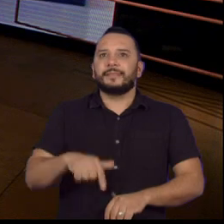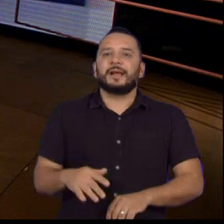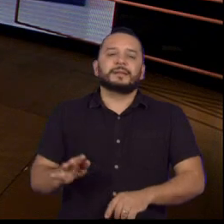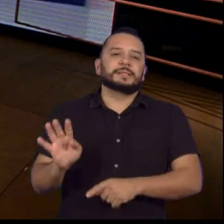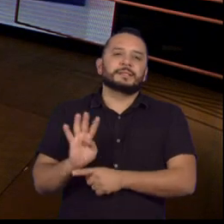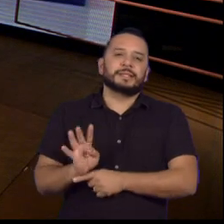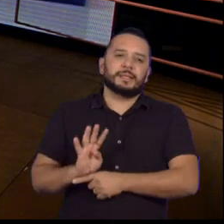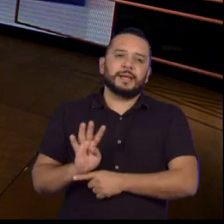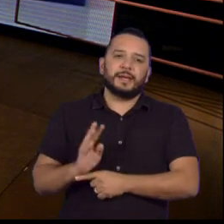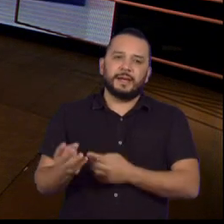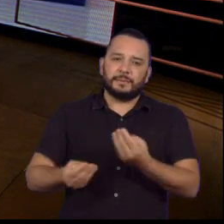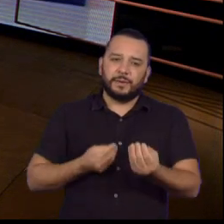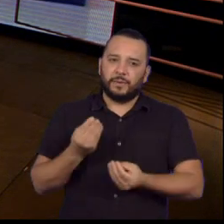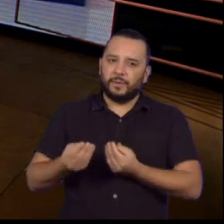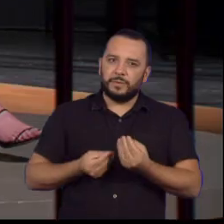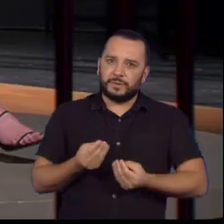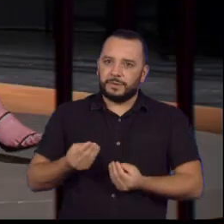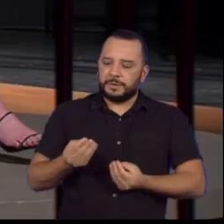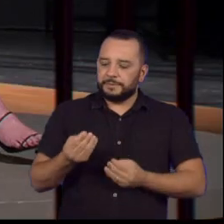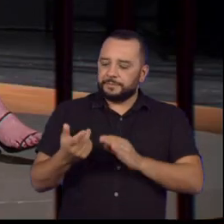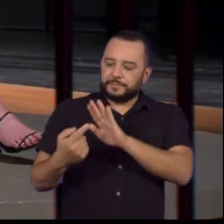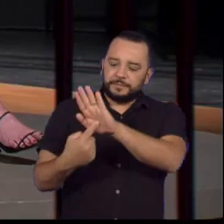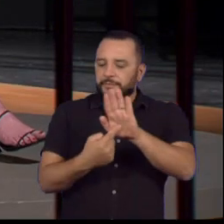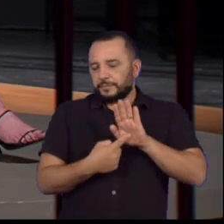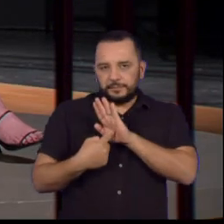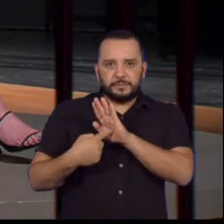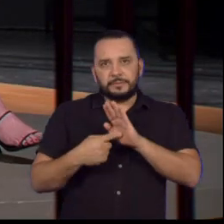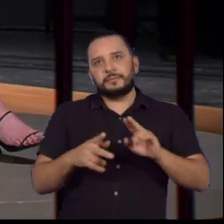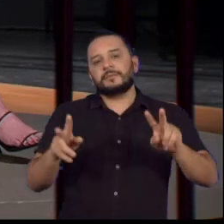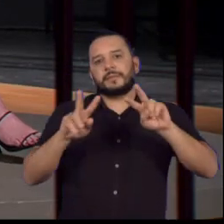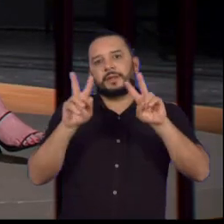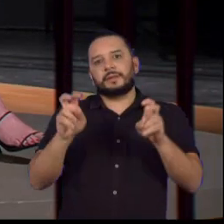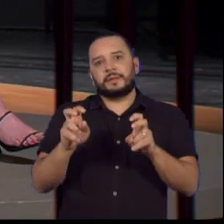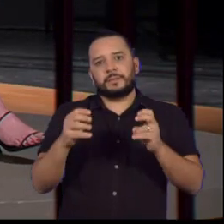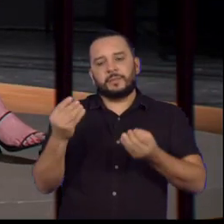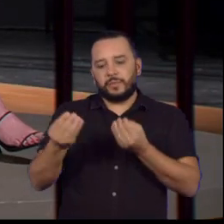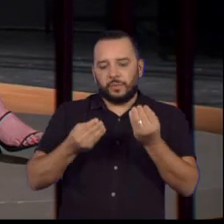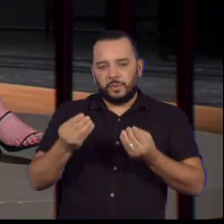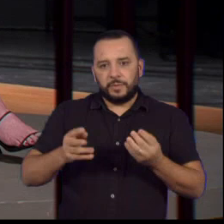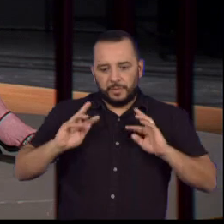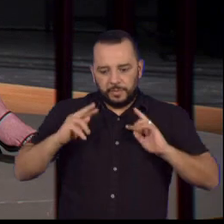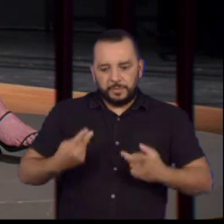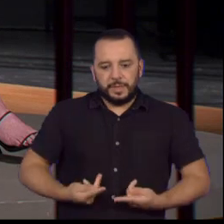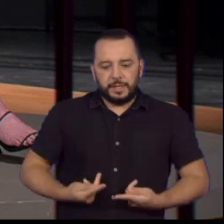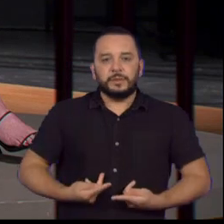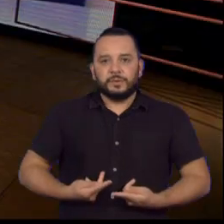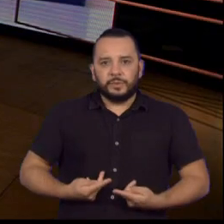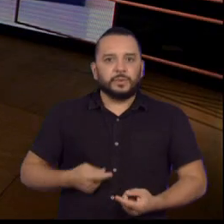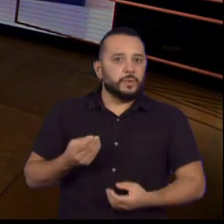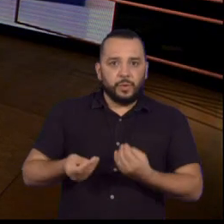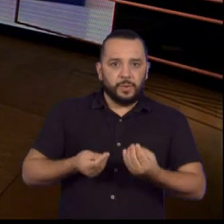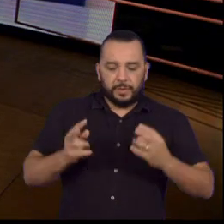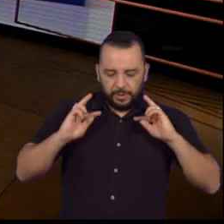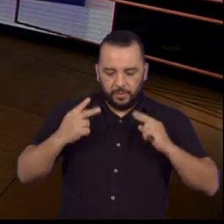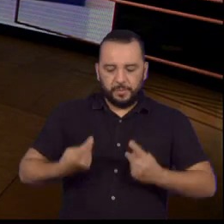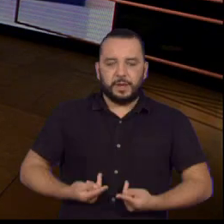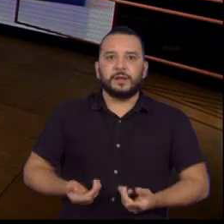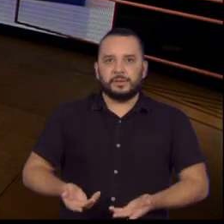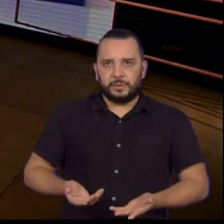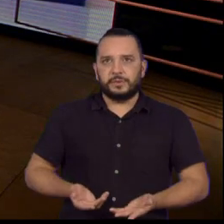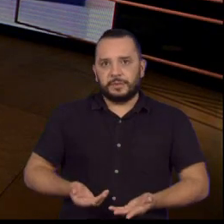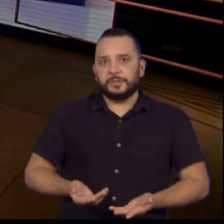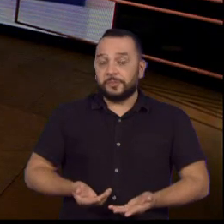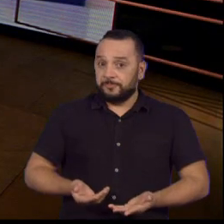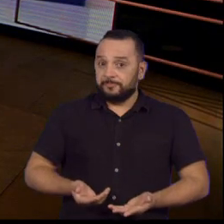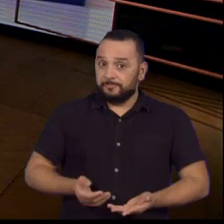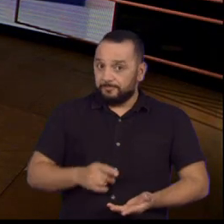que trata, sobretudo, do humano, do demasiadamente humano. E foi... Olha,